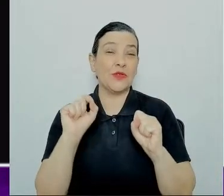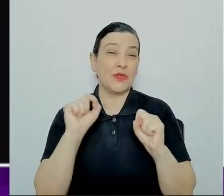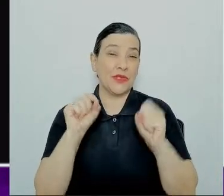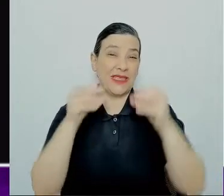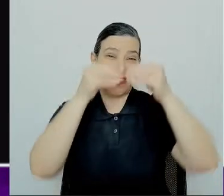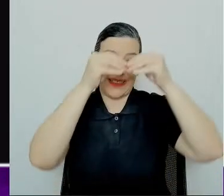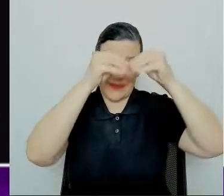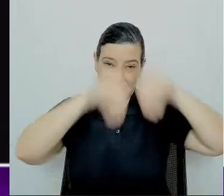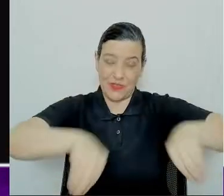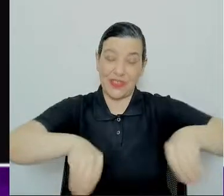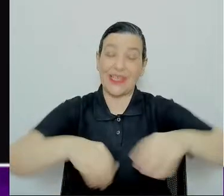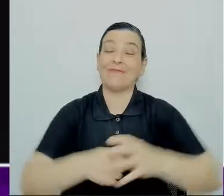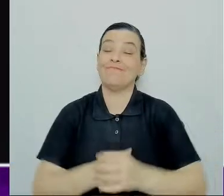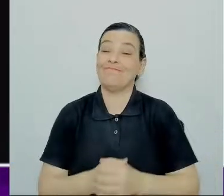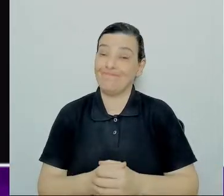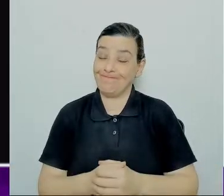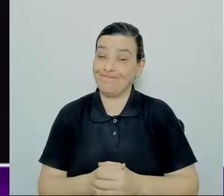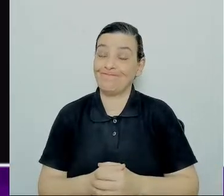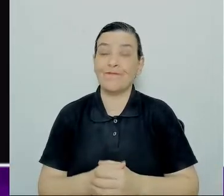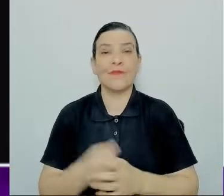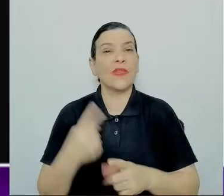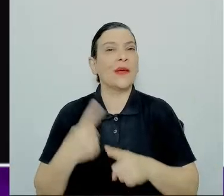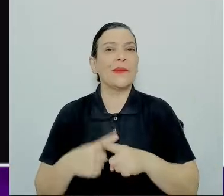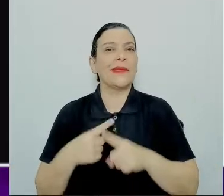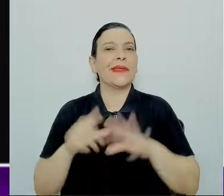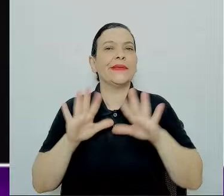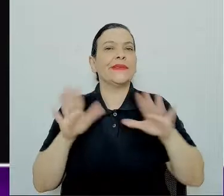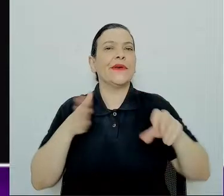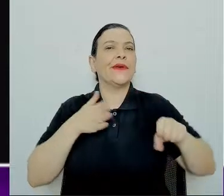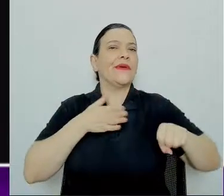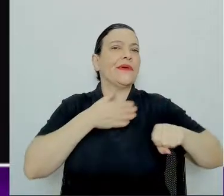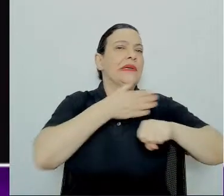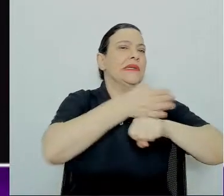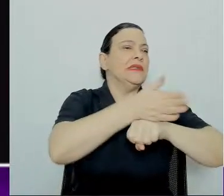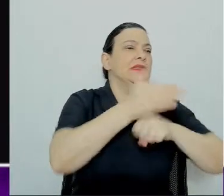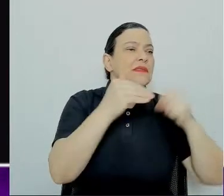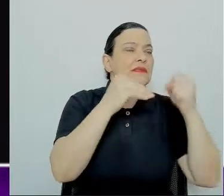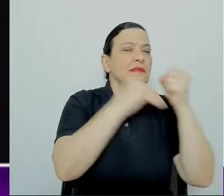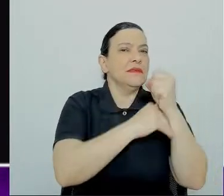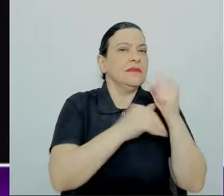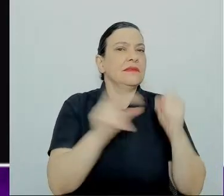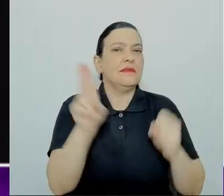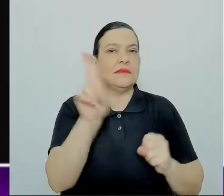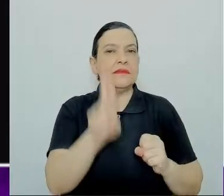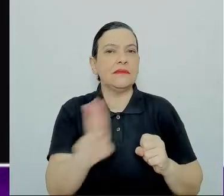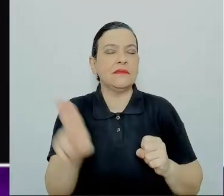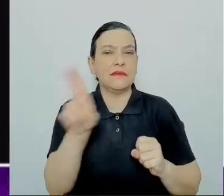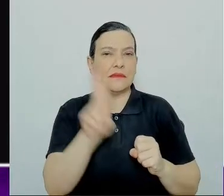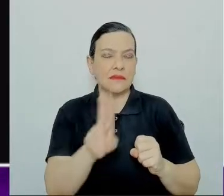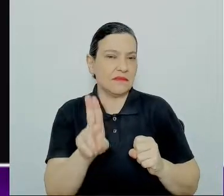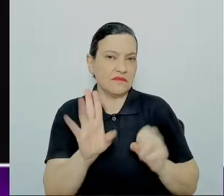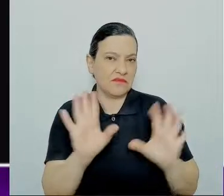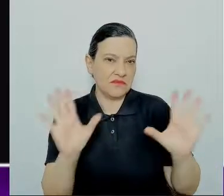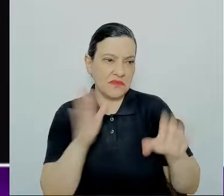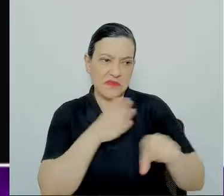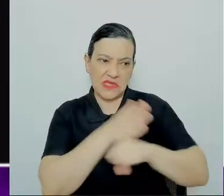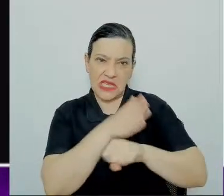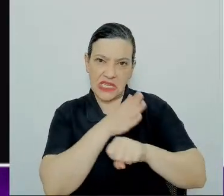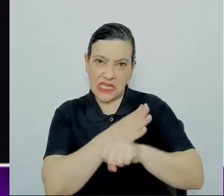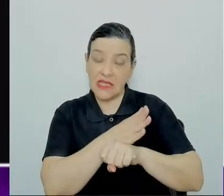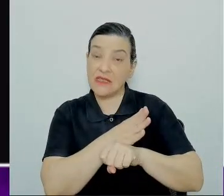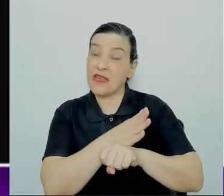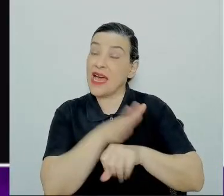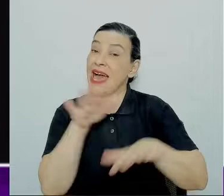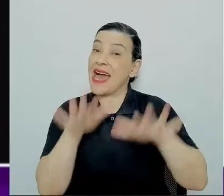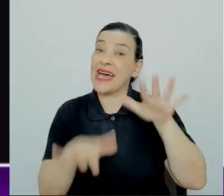ambiente. Então, ele não vai querer necessariamente uma senha, um usuário que não tenha acessos, não tenha permissões. Talvez ele não tenha